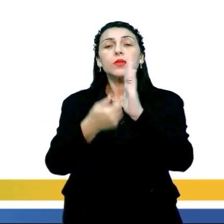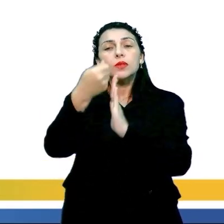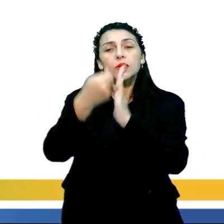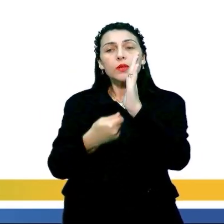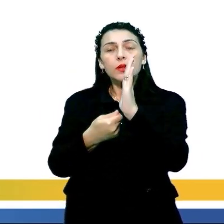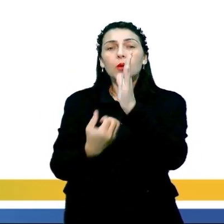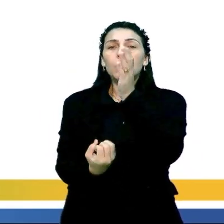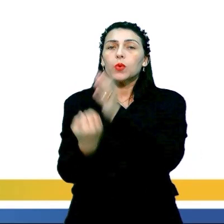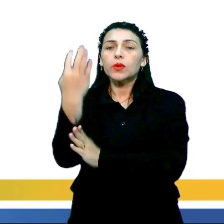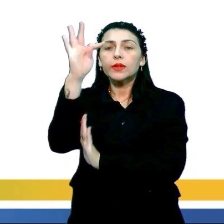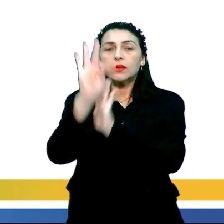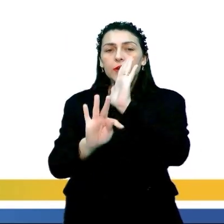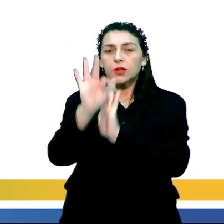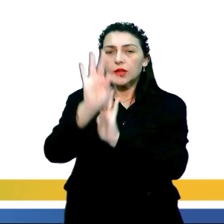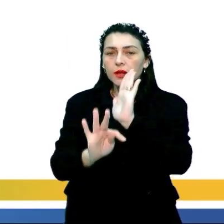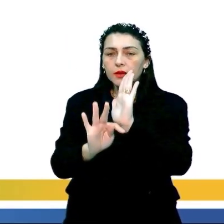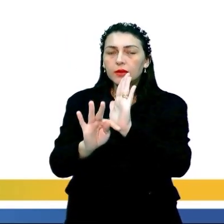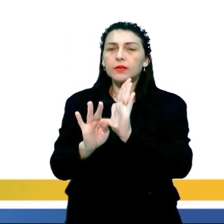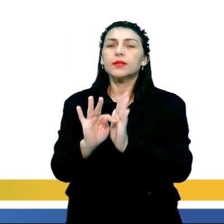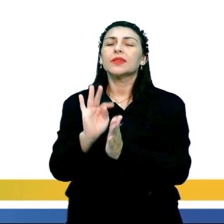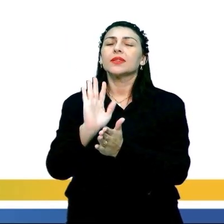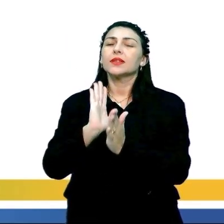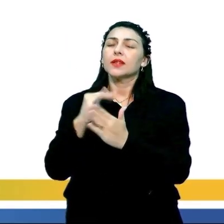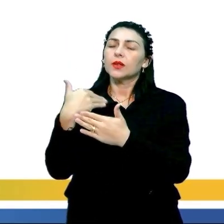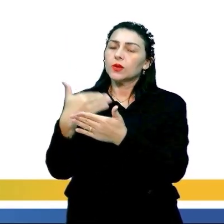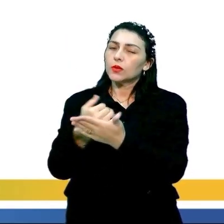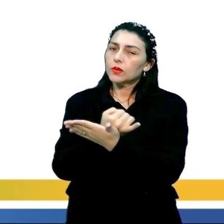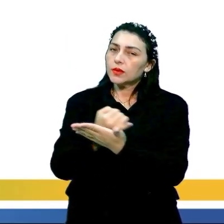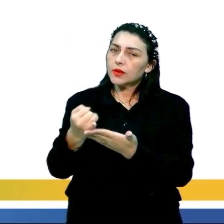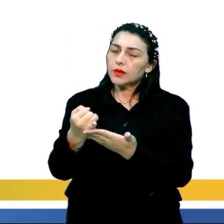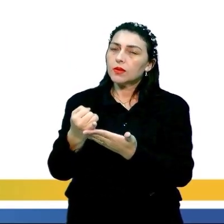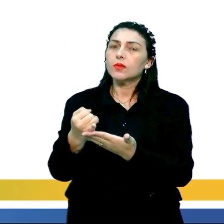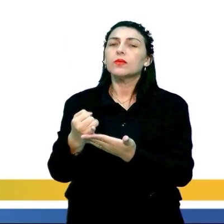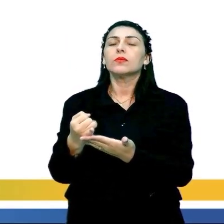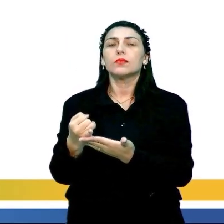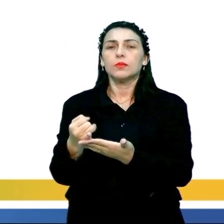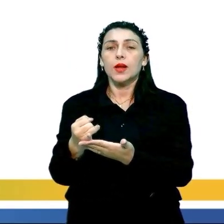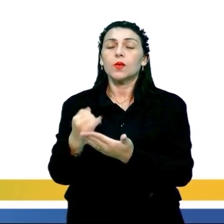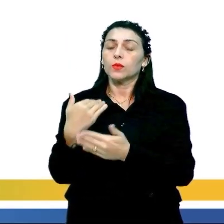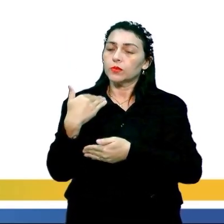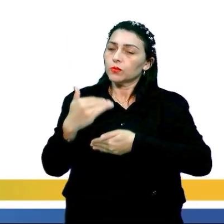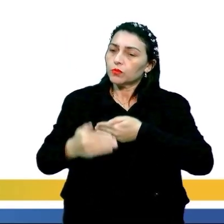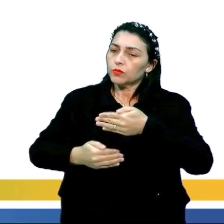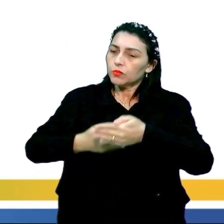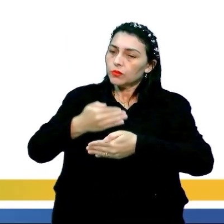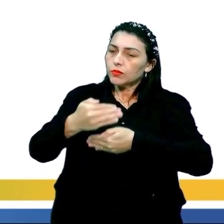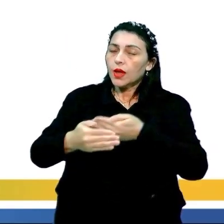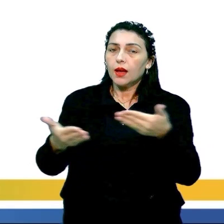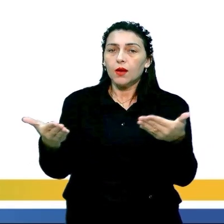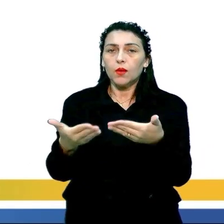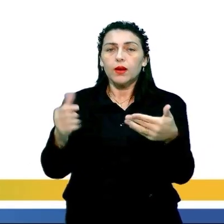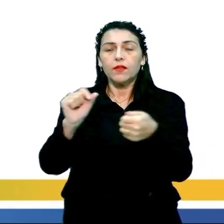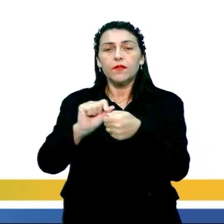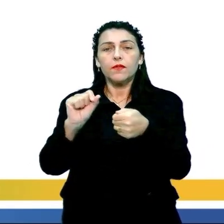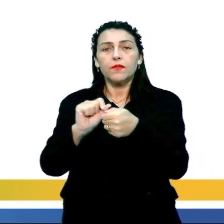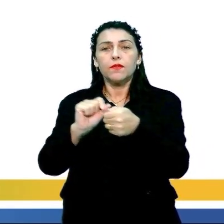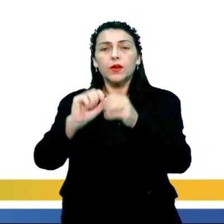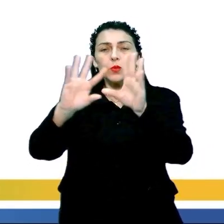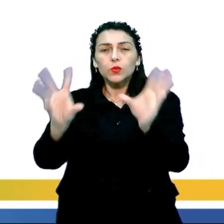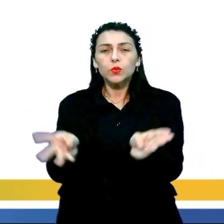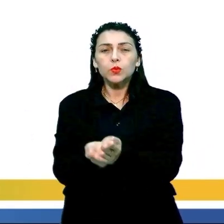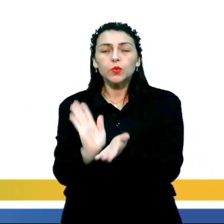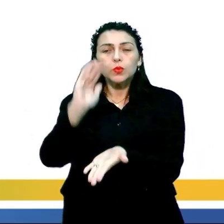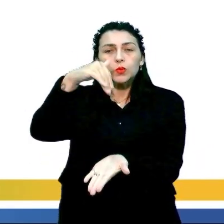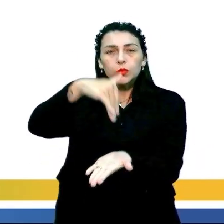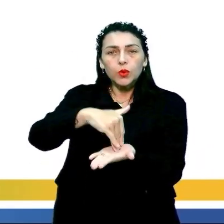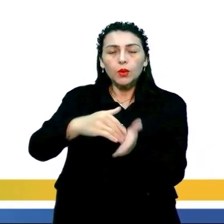redação. Você já vem produzindo essa redação desde a introdução, né, passando pelo desenvolvimento, e agora você vai fazer a